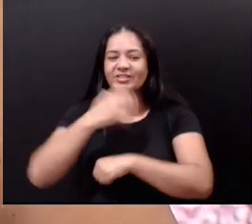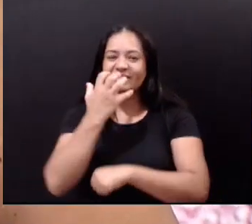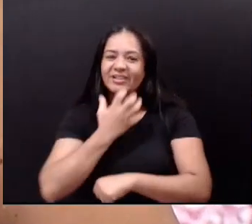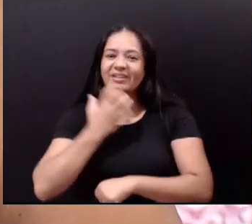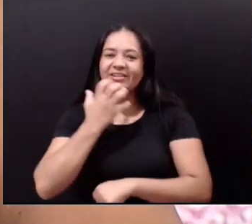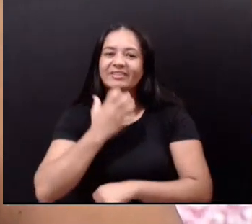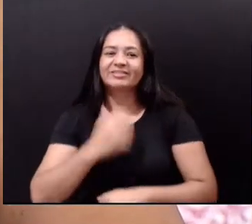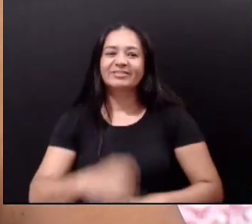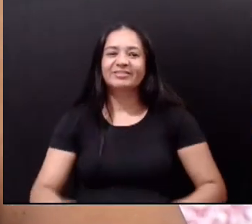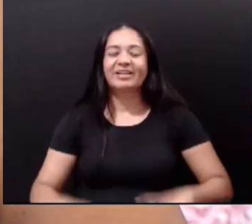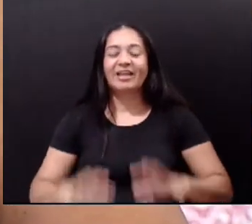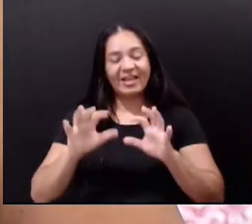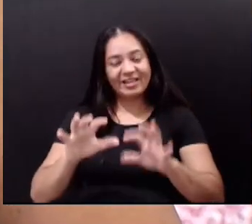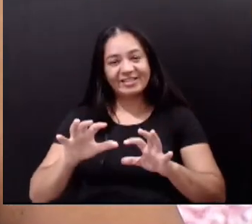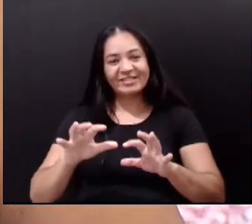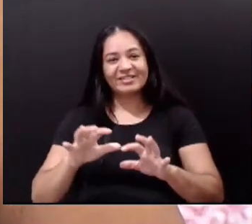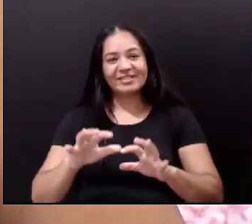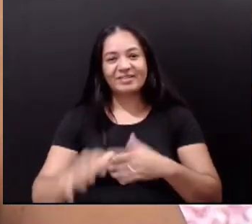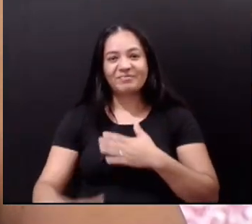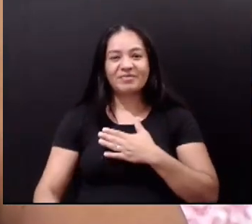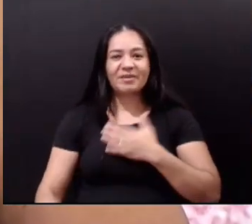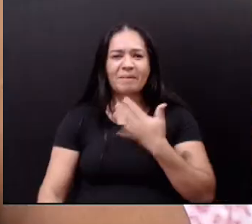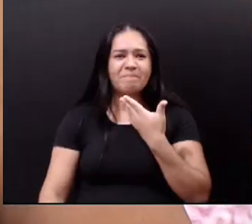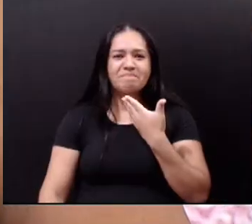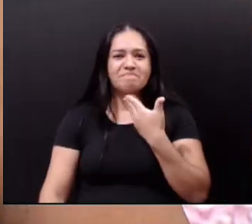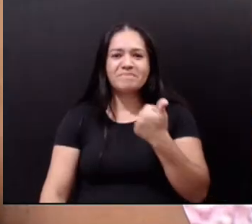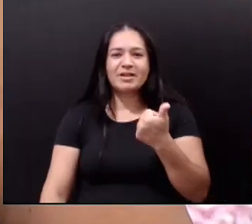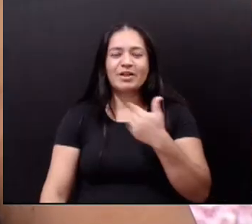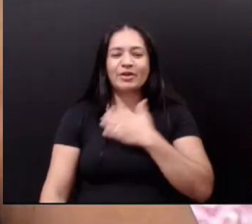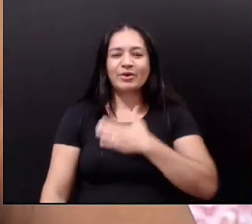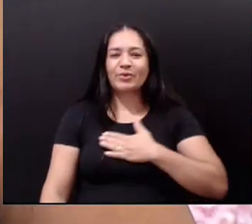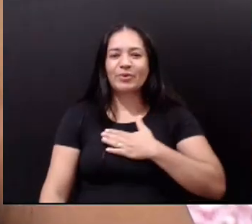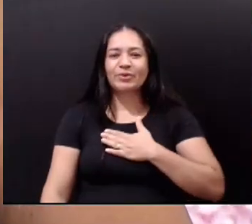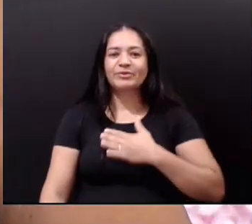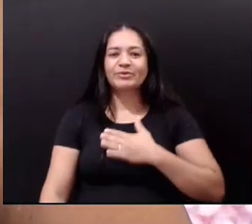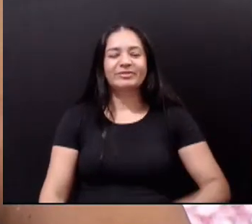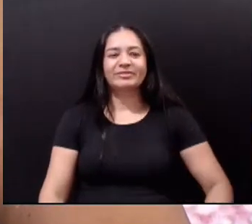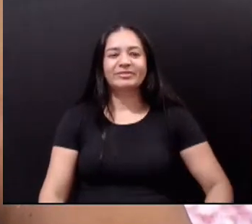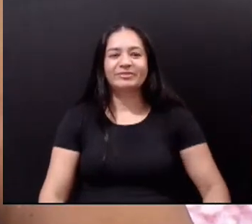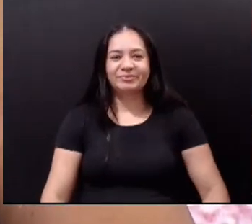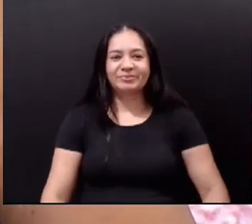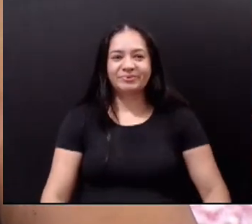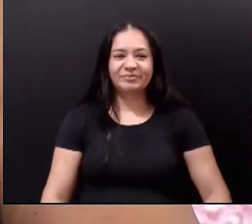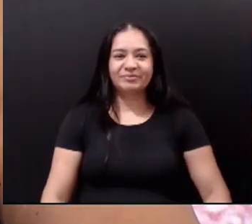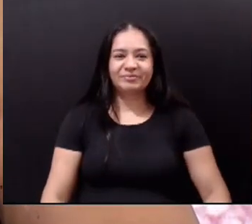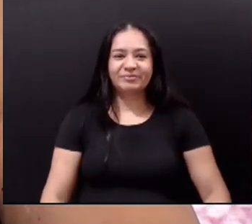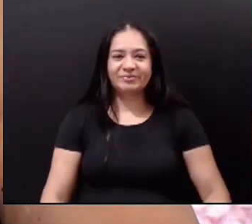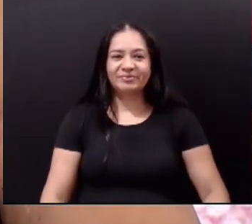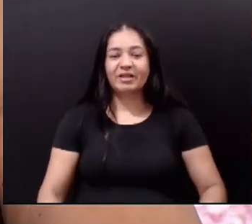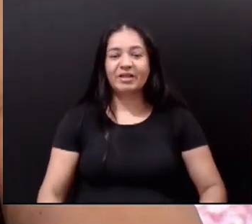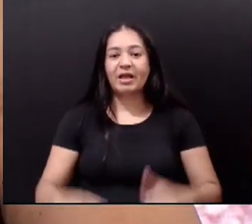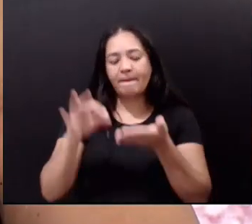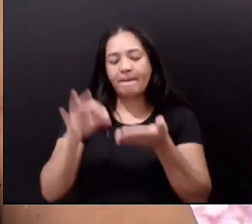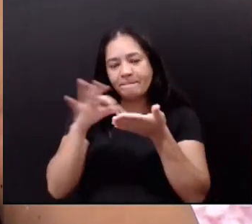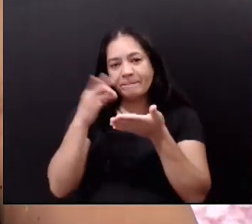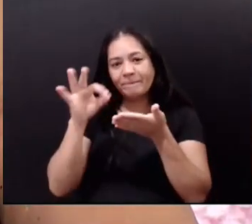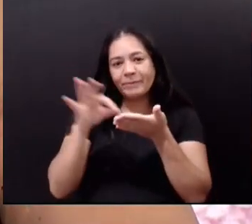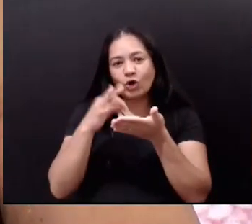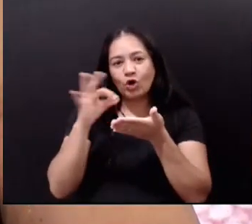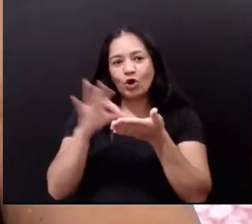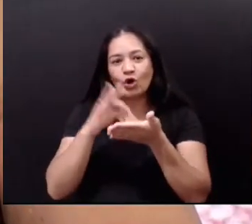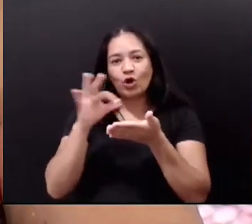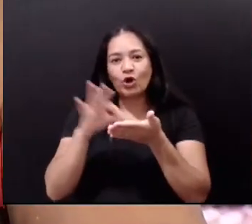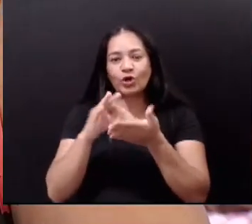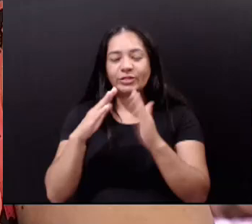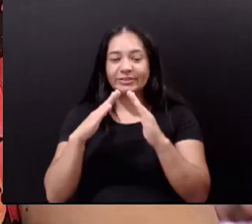é coisa que eu gosto de fazer. E bordar, você sabe? Bordar em casa.